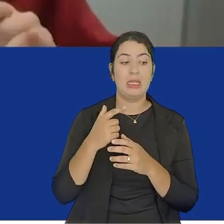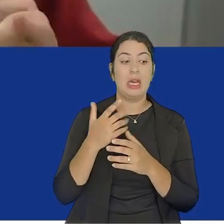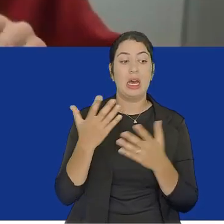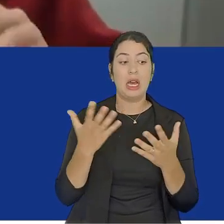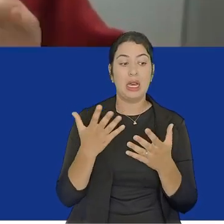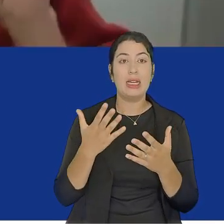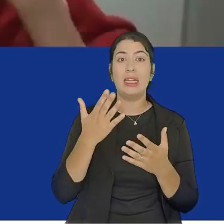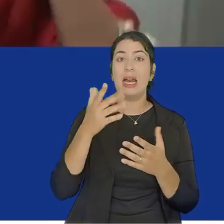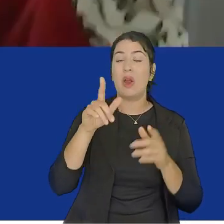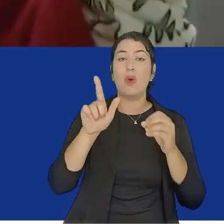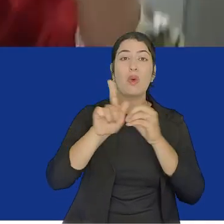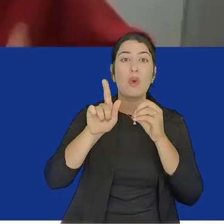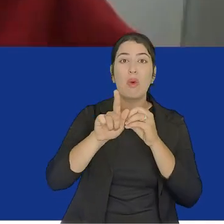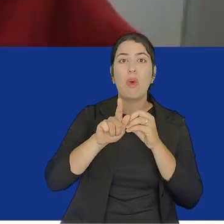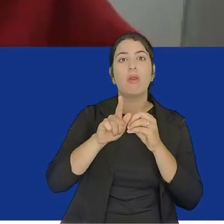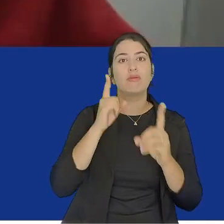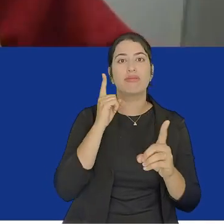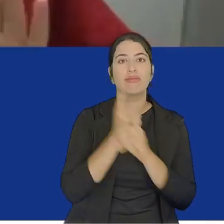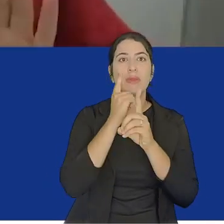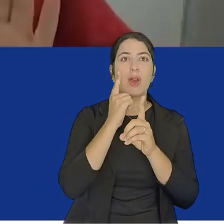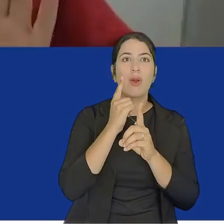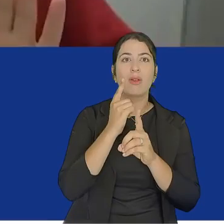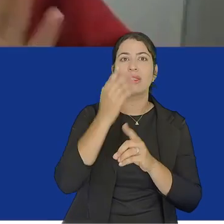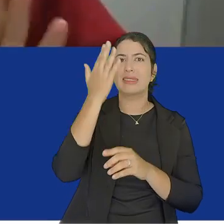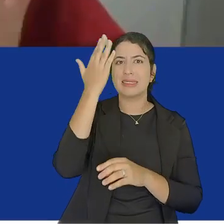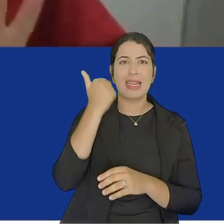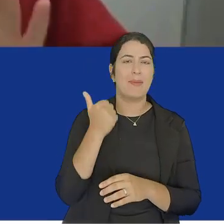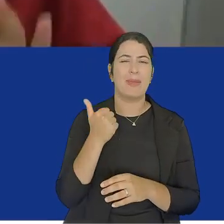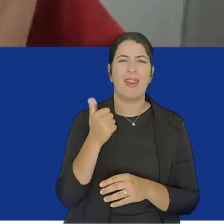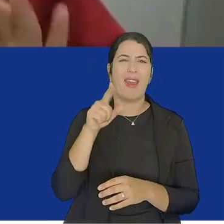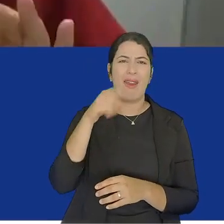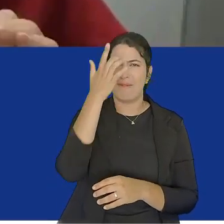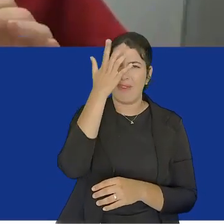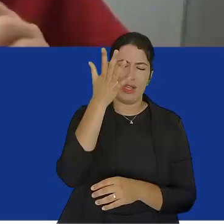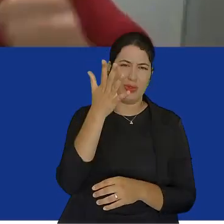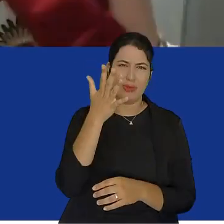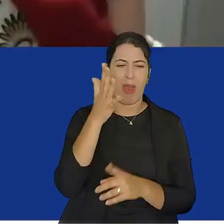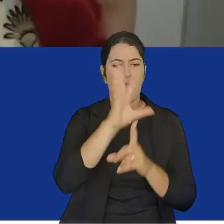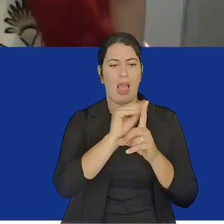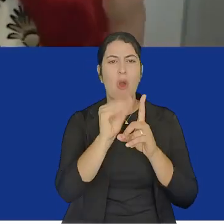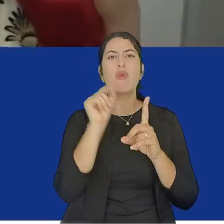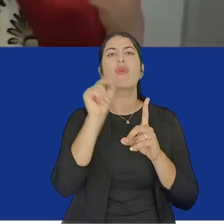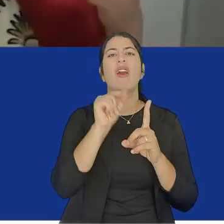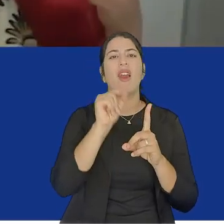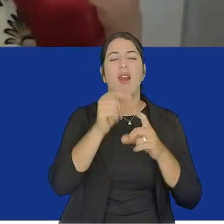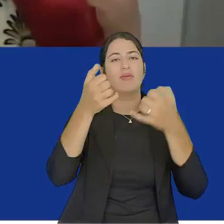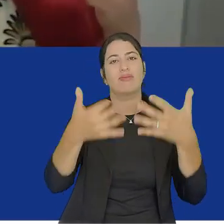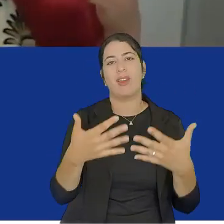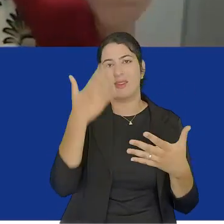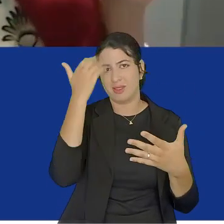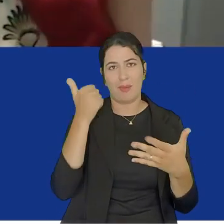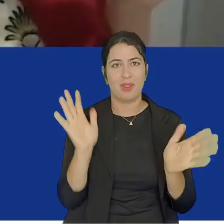Google assédio, meu, vem lá listona, tá fácil. Se alguém quiser saber o que é assédio, tá facinho. 10 anos atrás não era